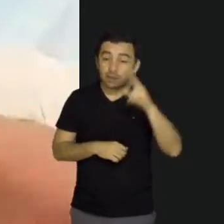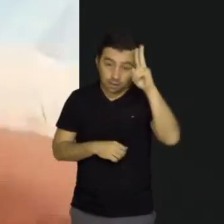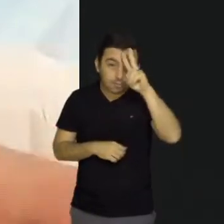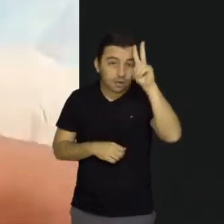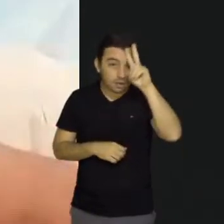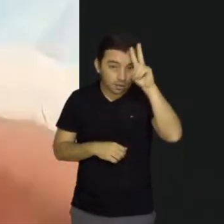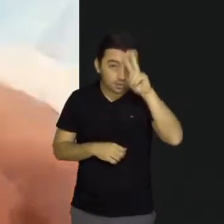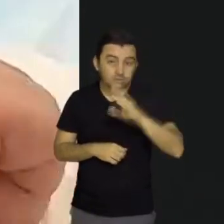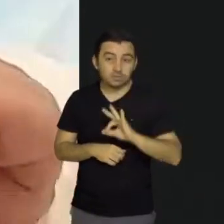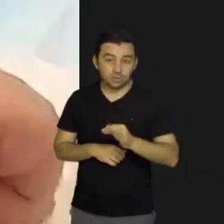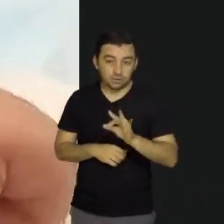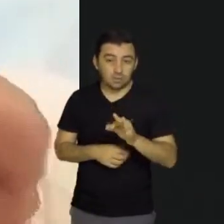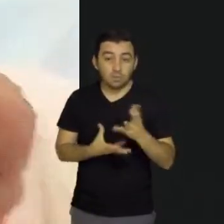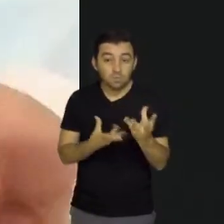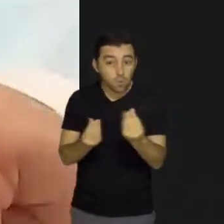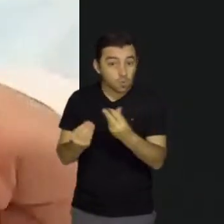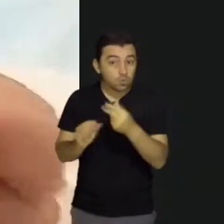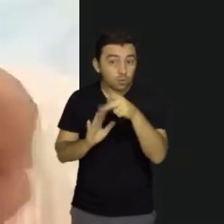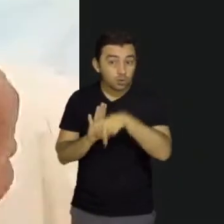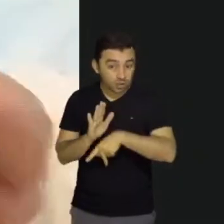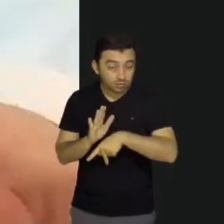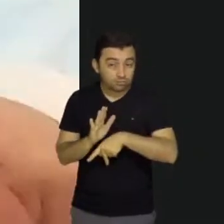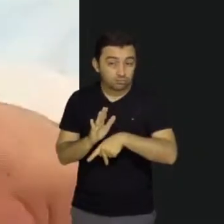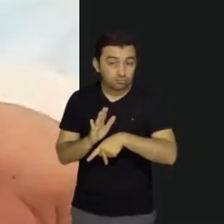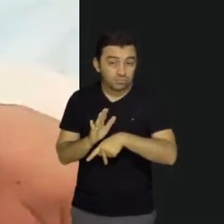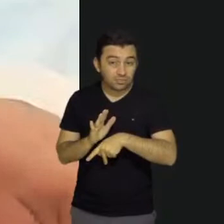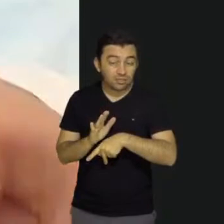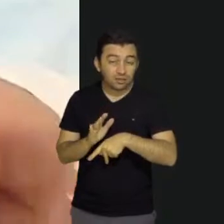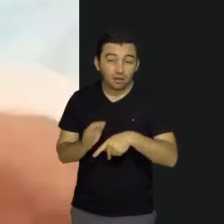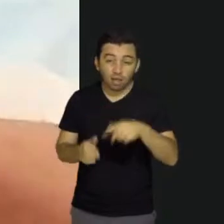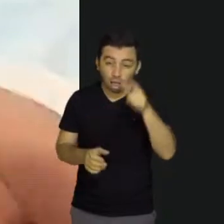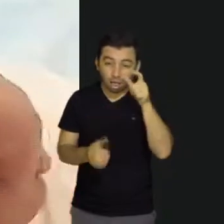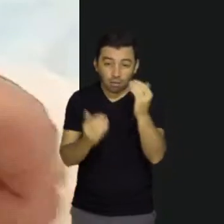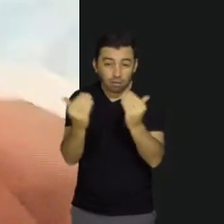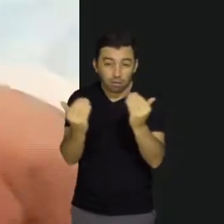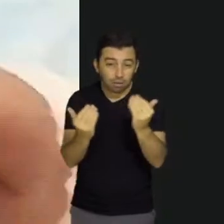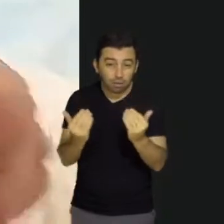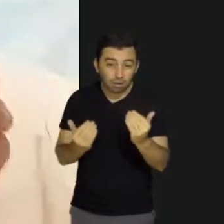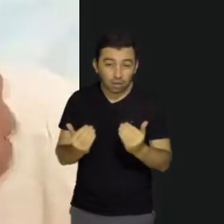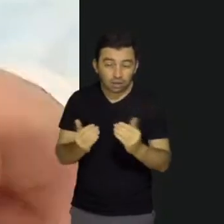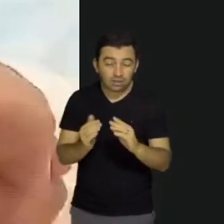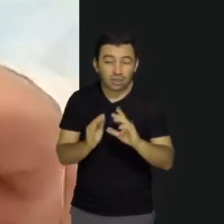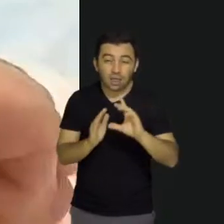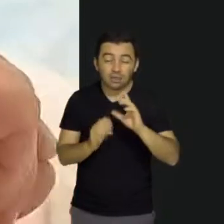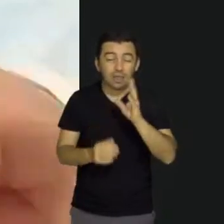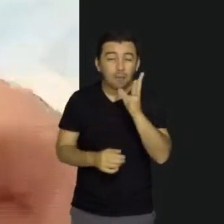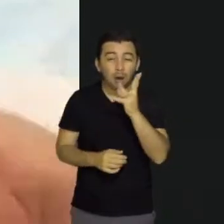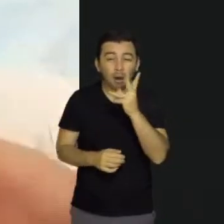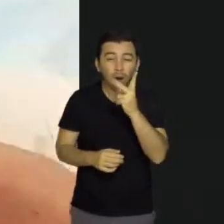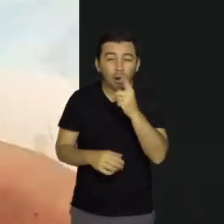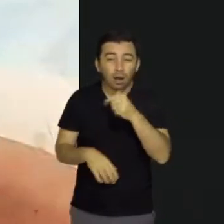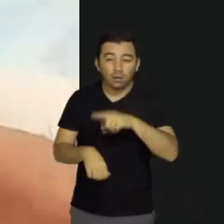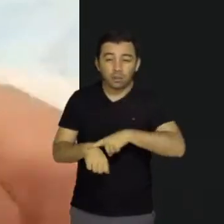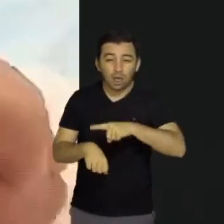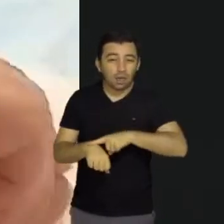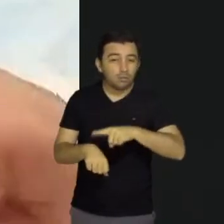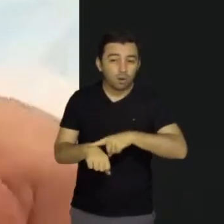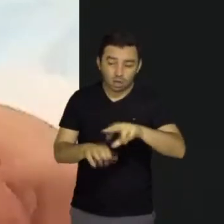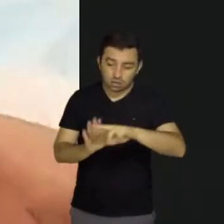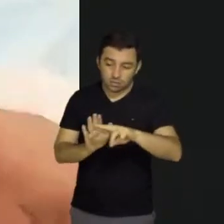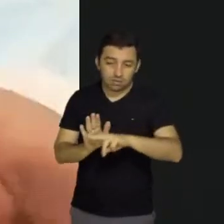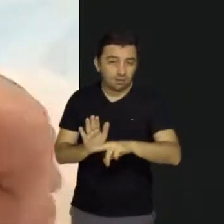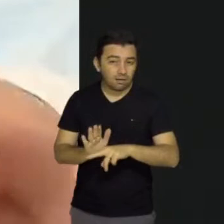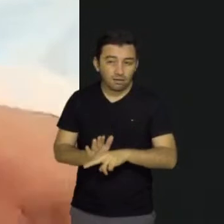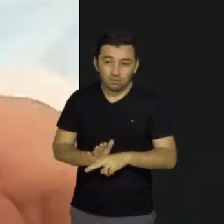nós temos vários e vários projetos que estão em vistas e extrapolam o prazo regimental, aquilo que